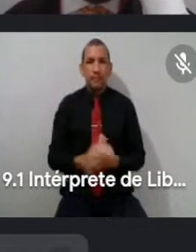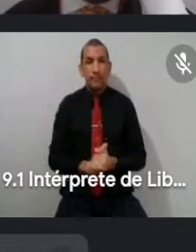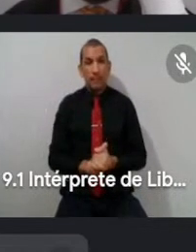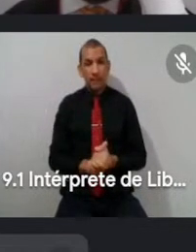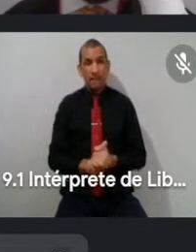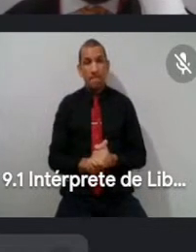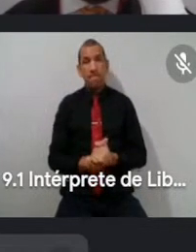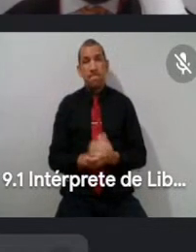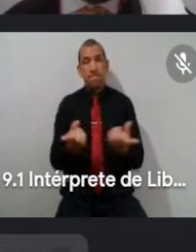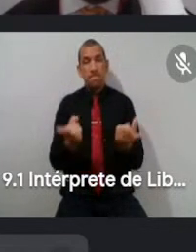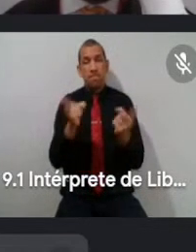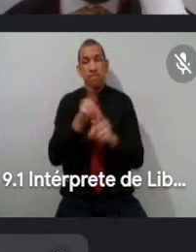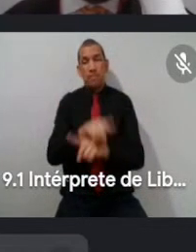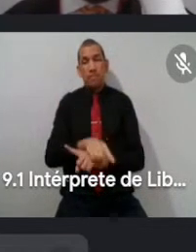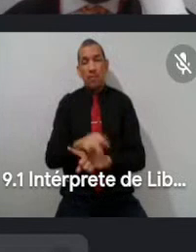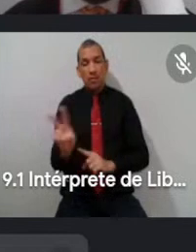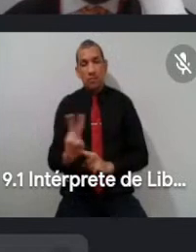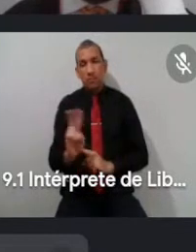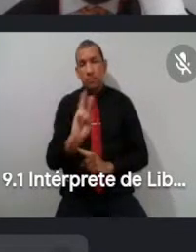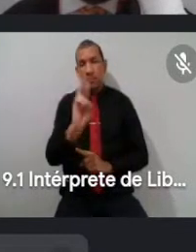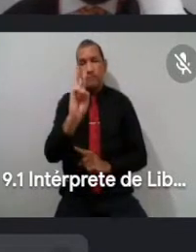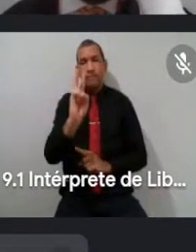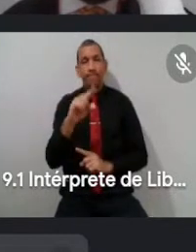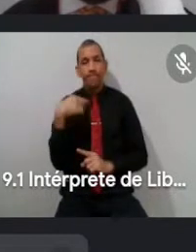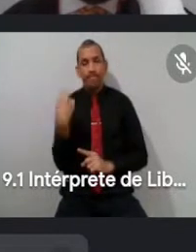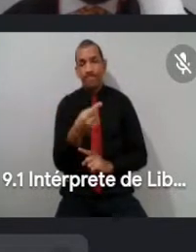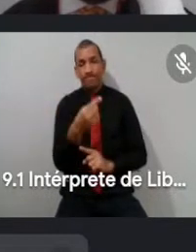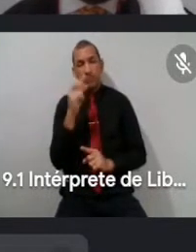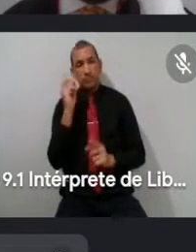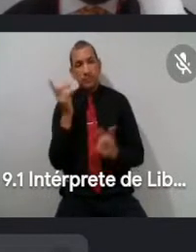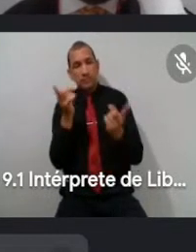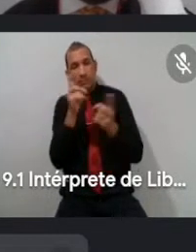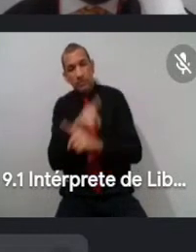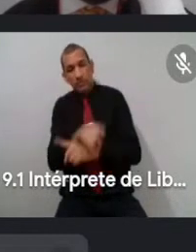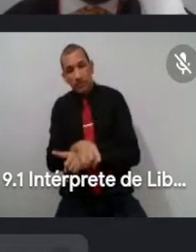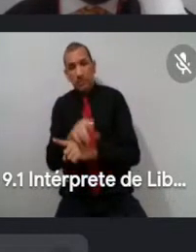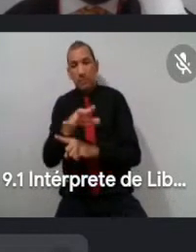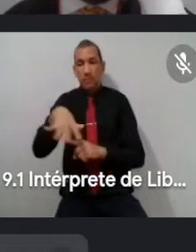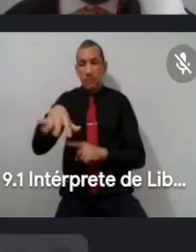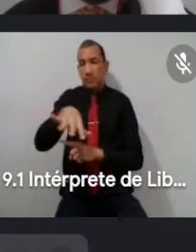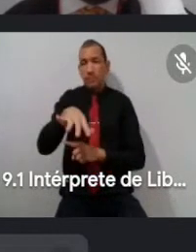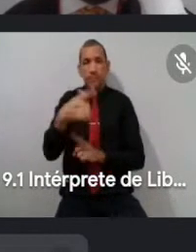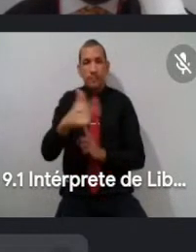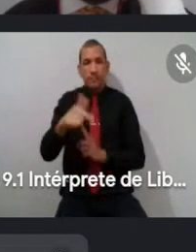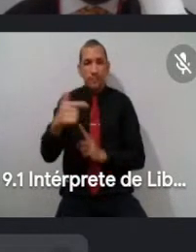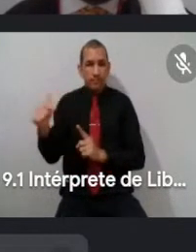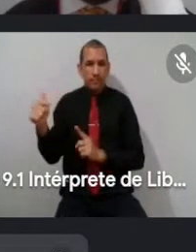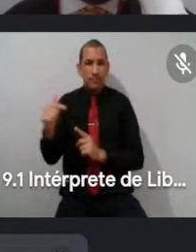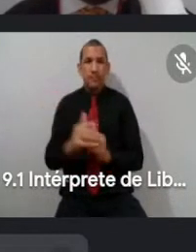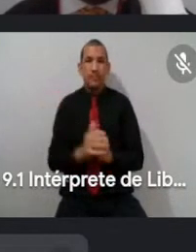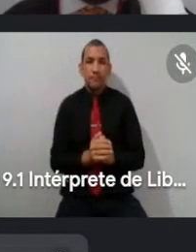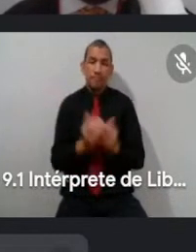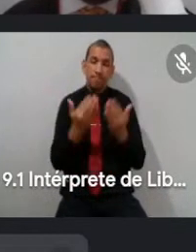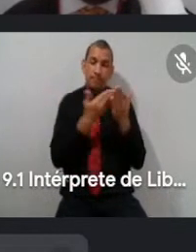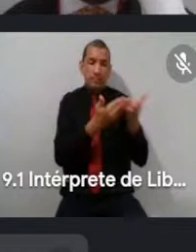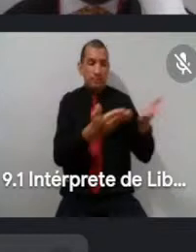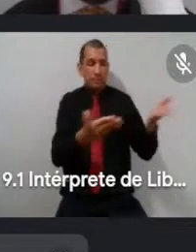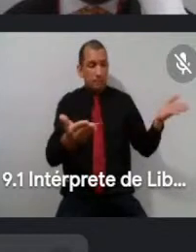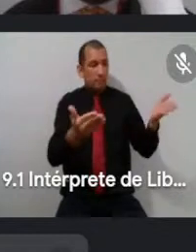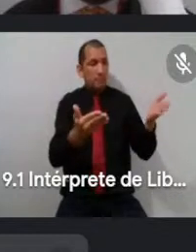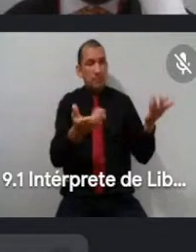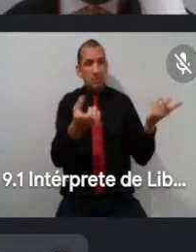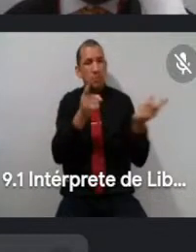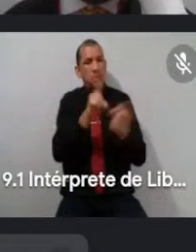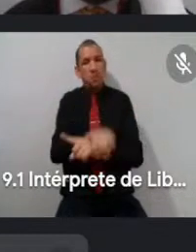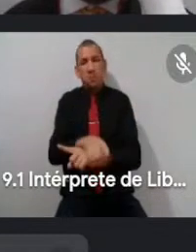O que é uma inversão de valores que sequer Foram contrapostos pela parte contrária só sobre os nossos testemunhos Ou